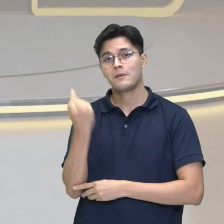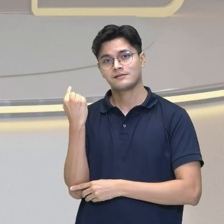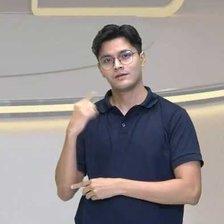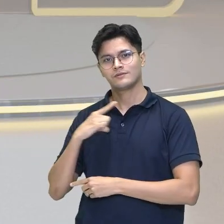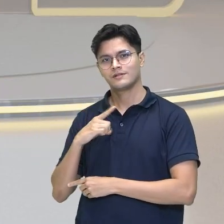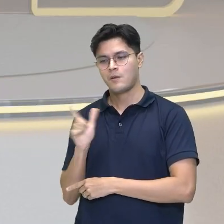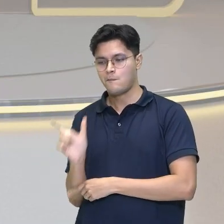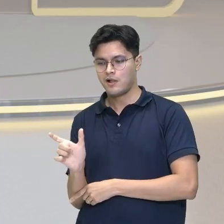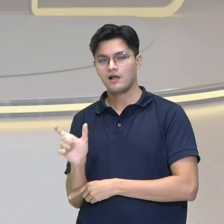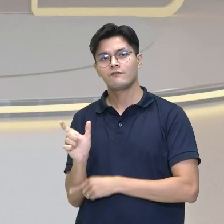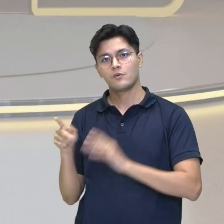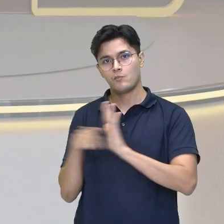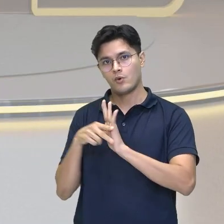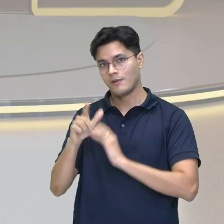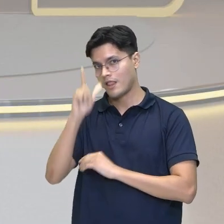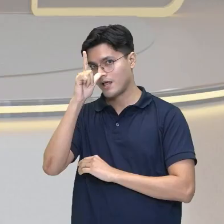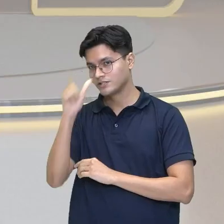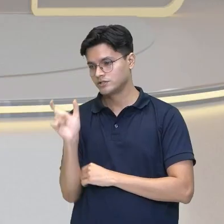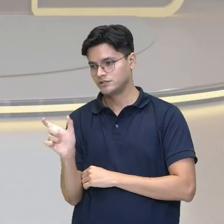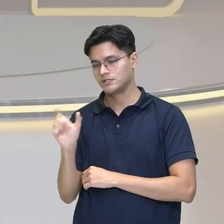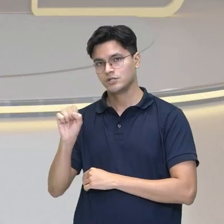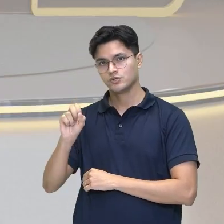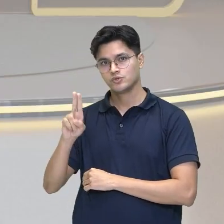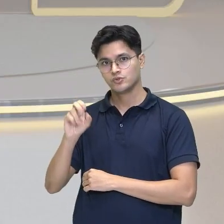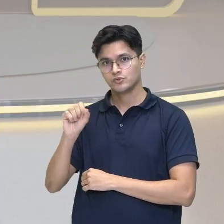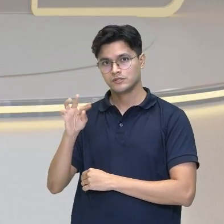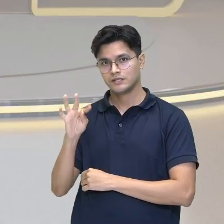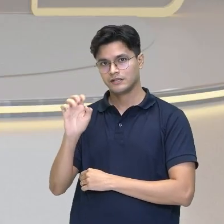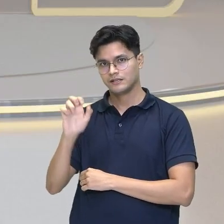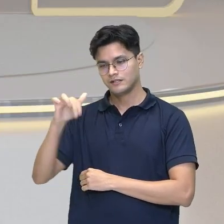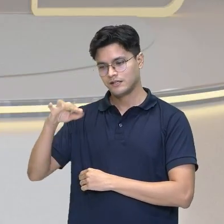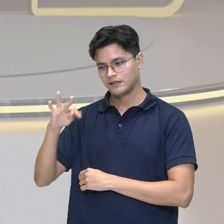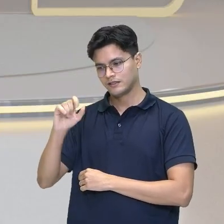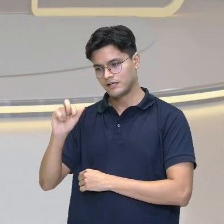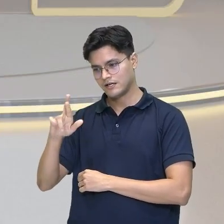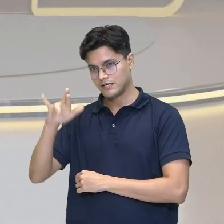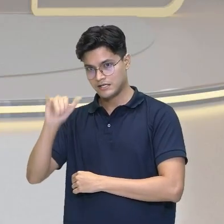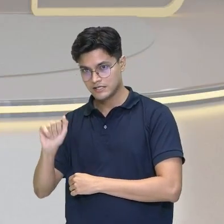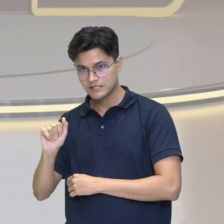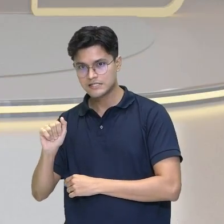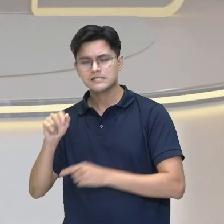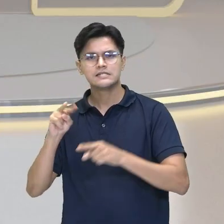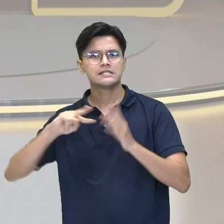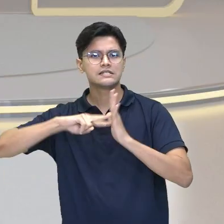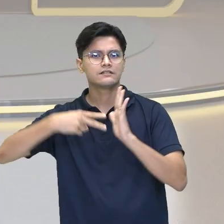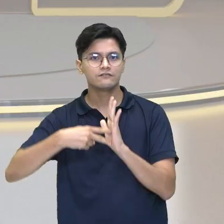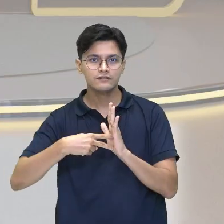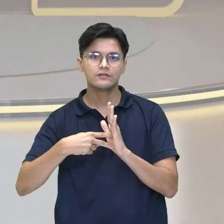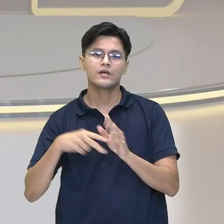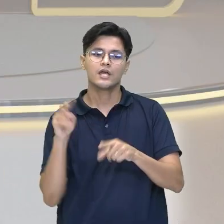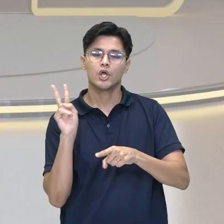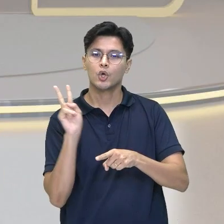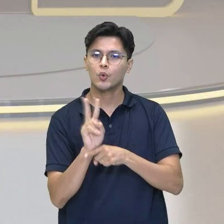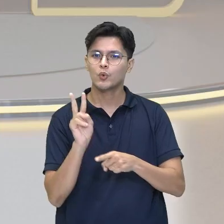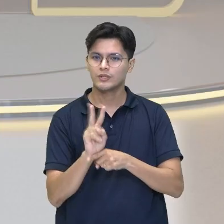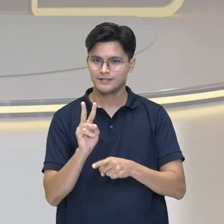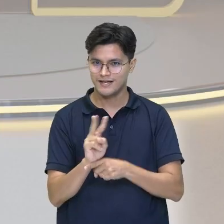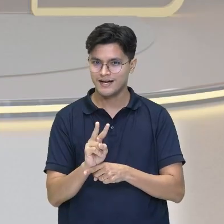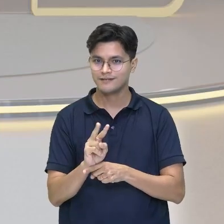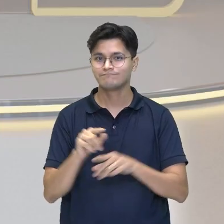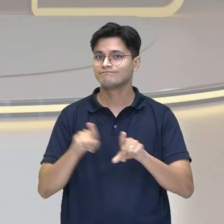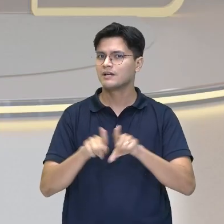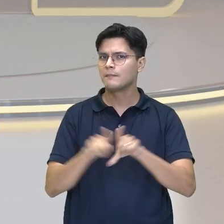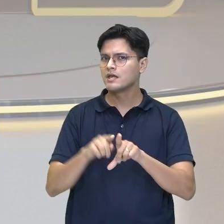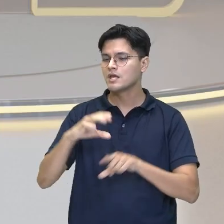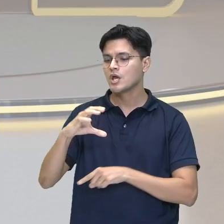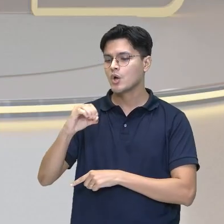apoiar, conservar e cuidar, professor Antônio Paulo. Exatamente. O conceito de sustentabilidade aborda a maneira como se